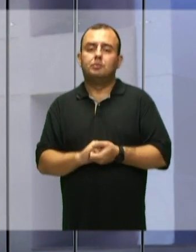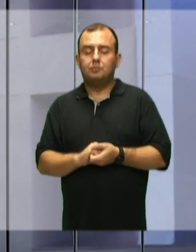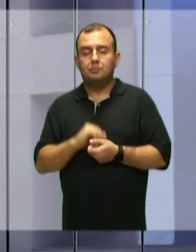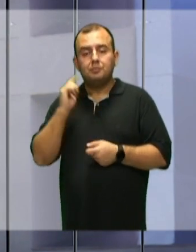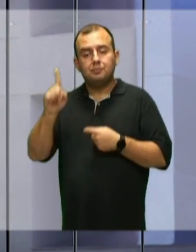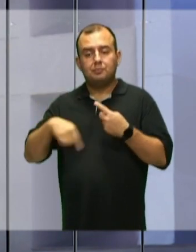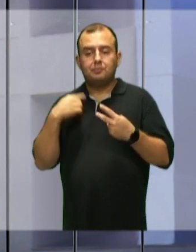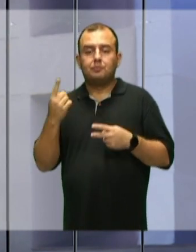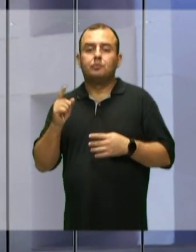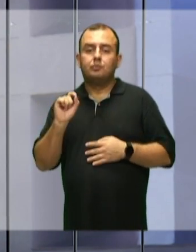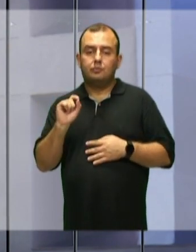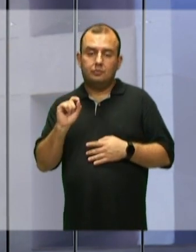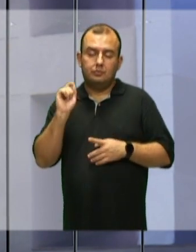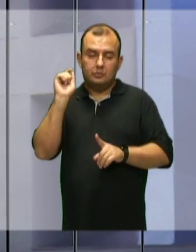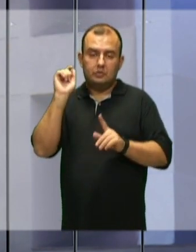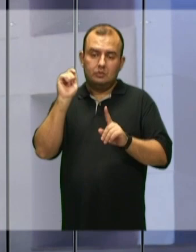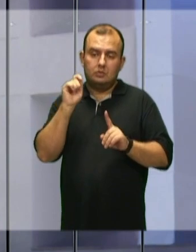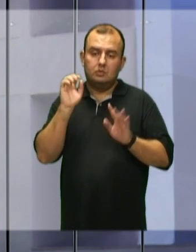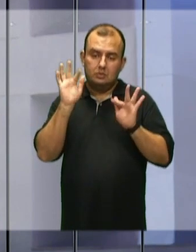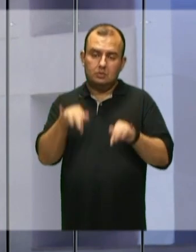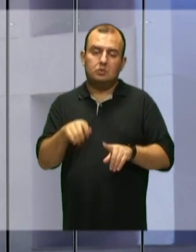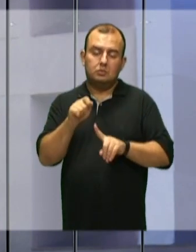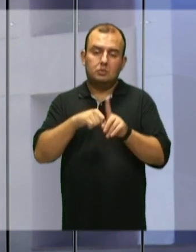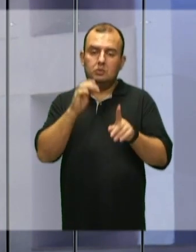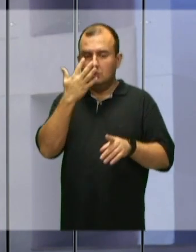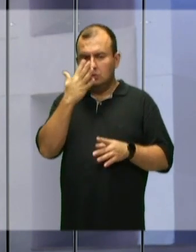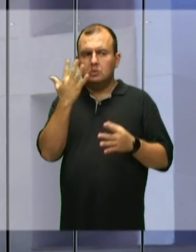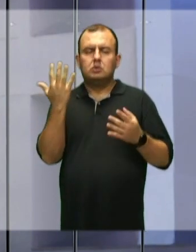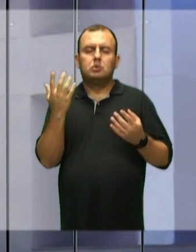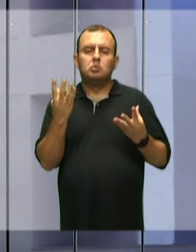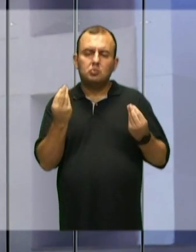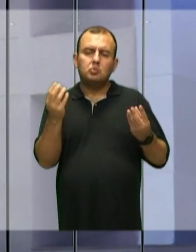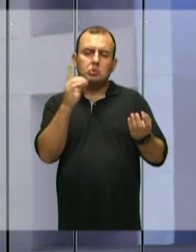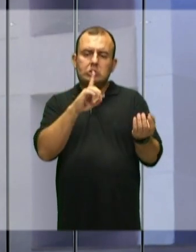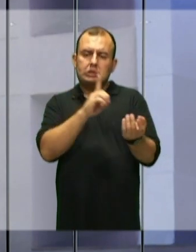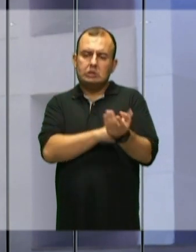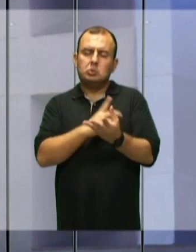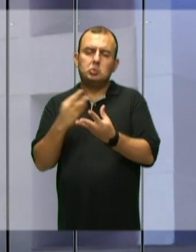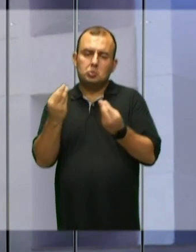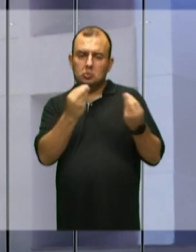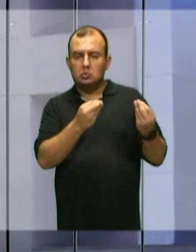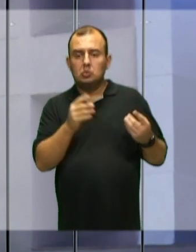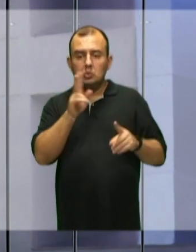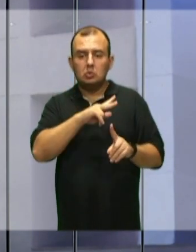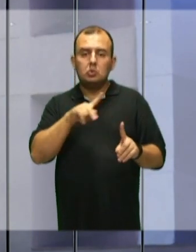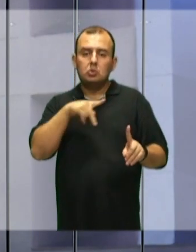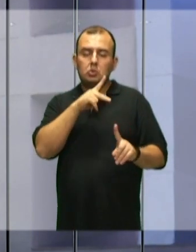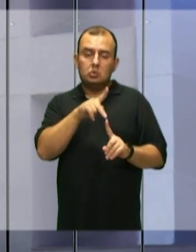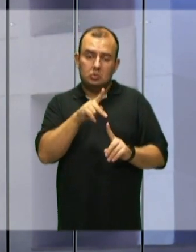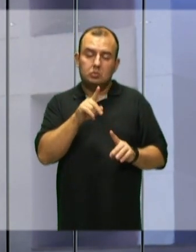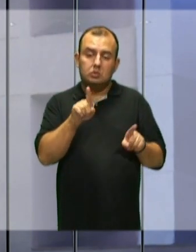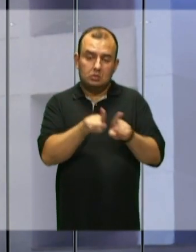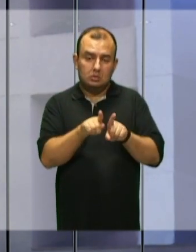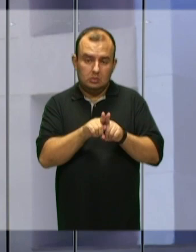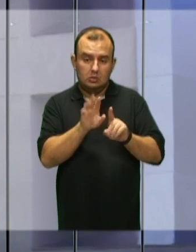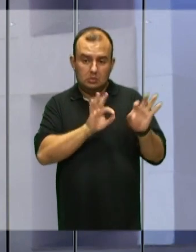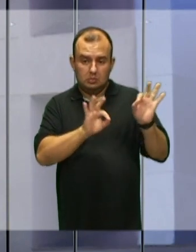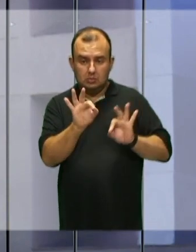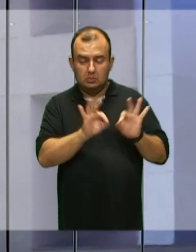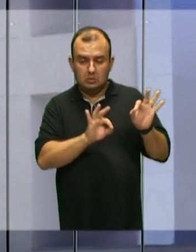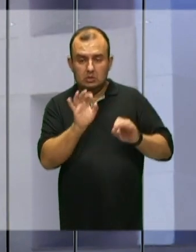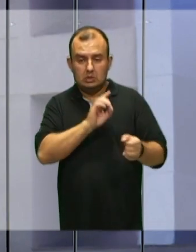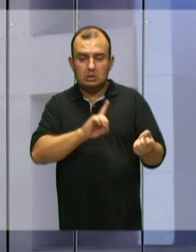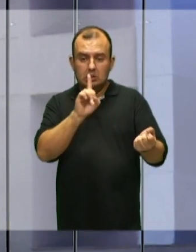depois nós chegamos lá em finalzinho de fevereiro já com muitos casos né E aí o nosso plano também aqui de de de Cuidado Com a